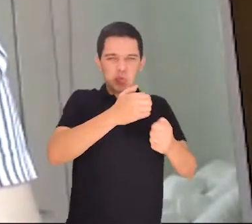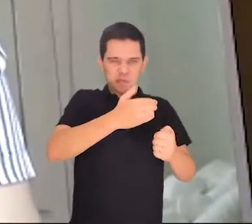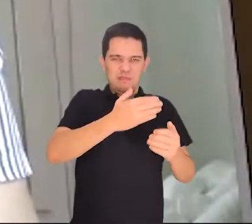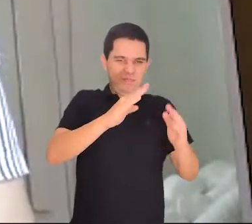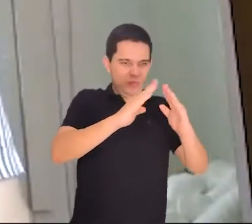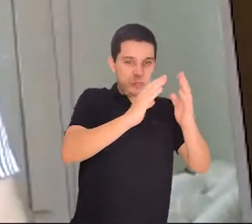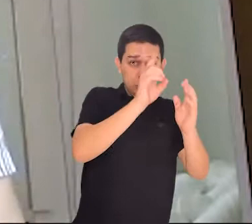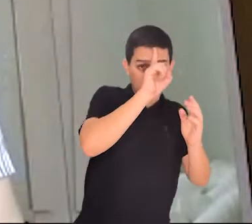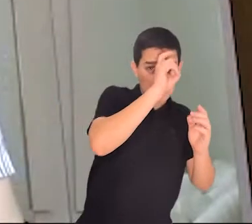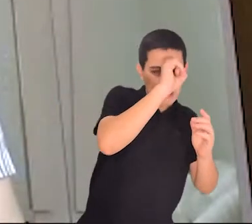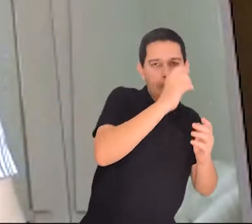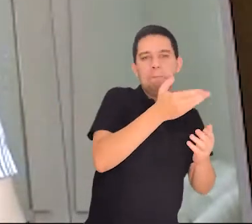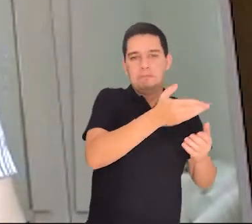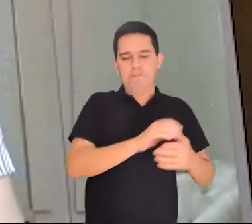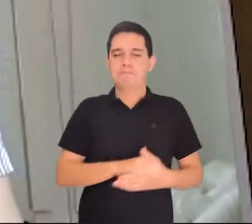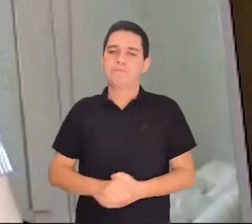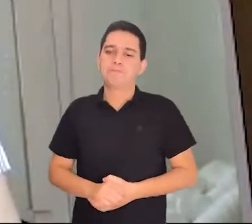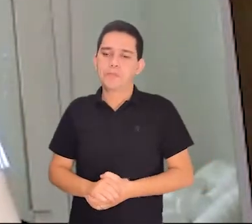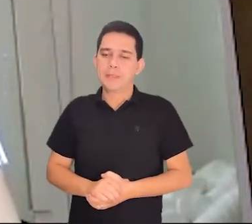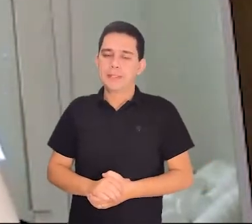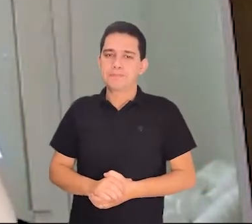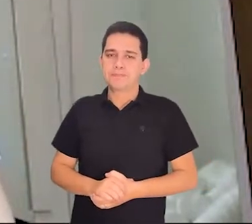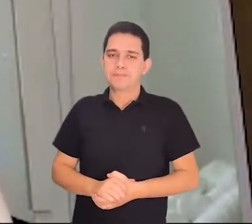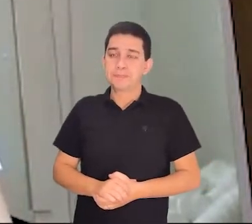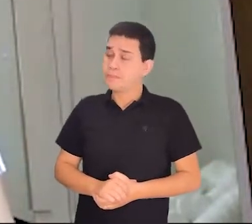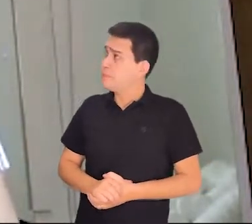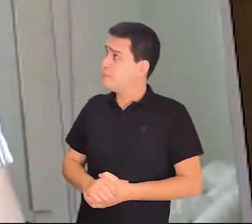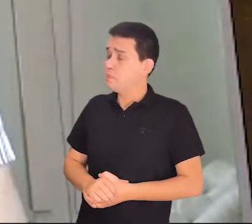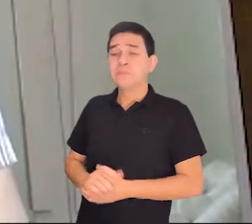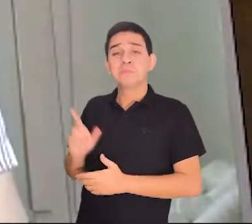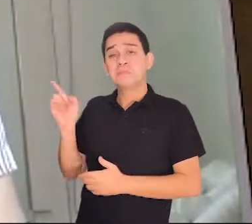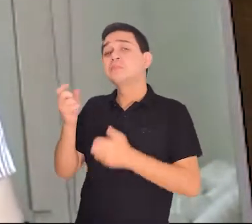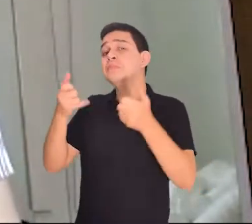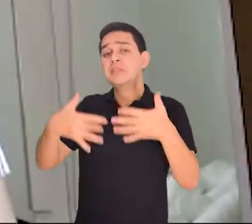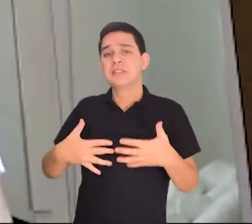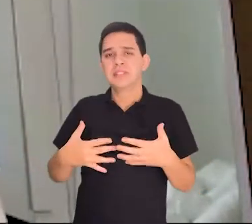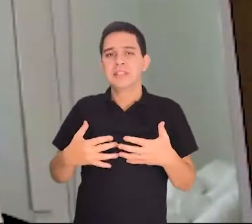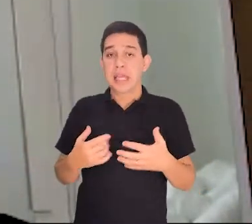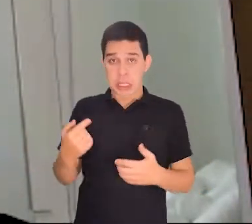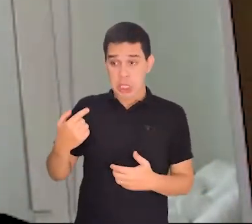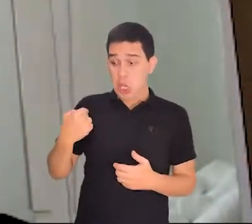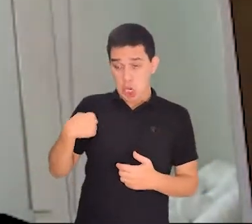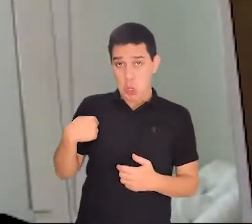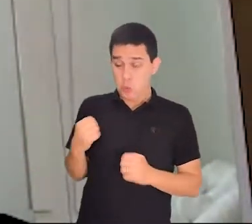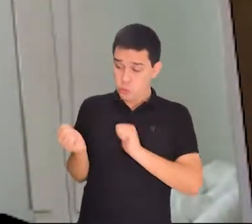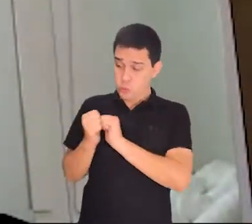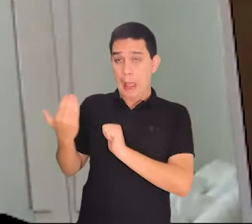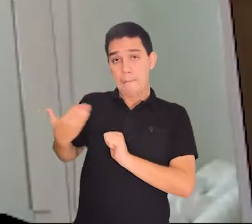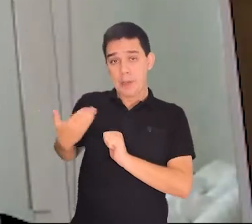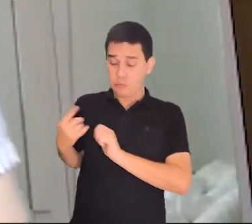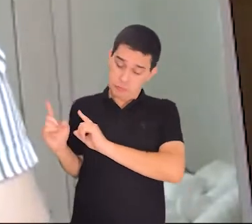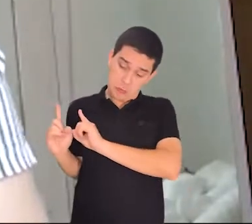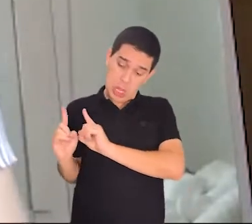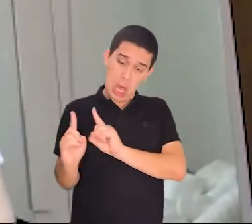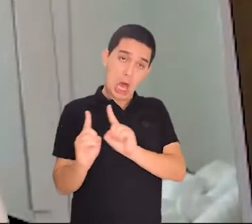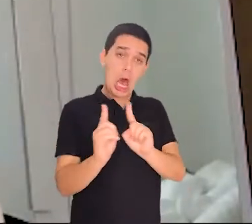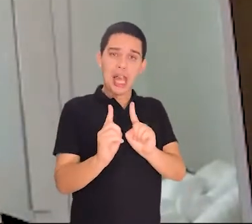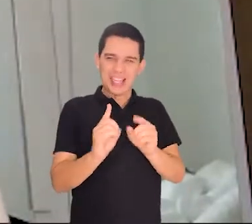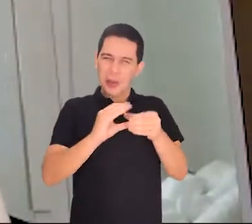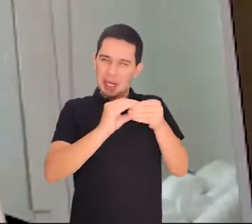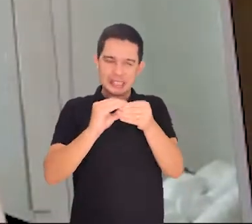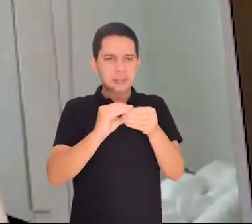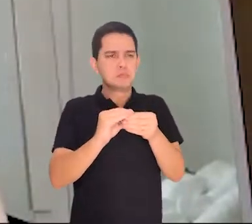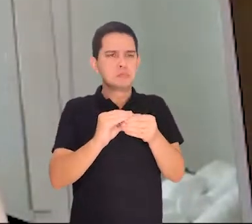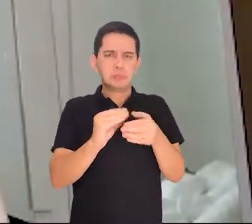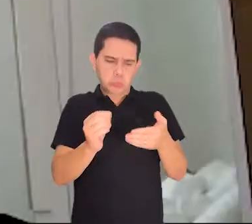lá, preenchemos uma ficha com algumas perguntas do curso mesmo da enfermagem e assinou o nome. Só isso, não sei